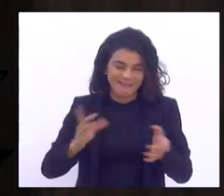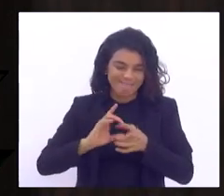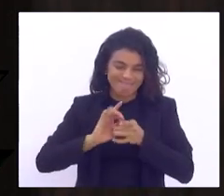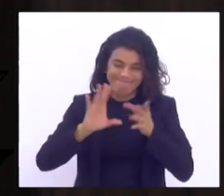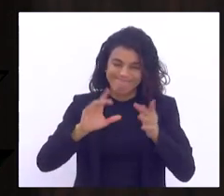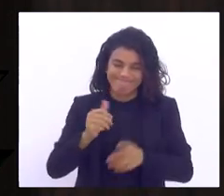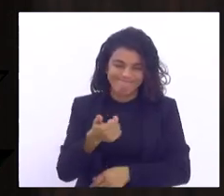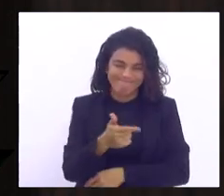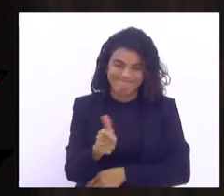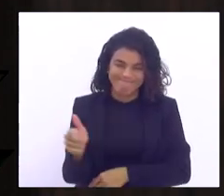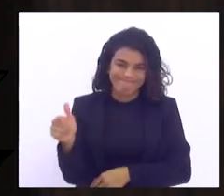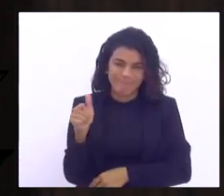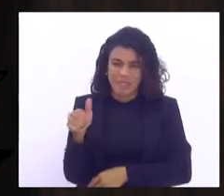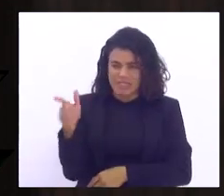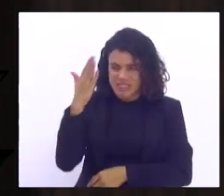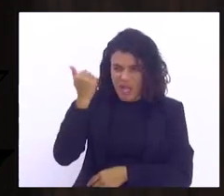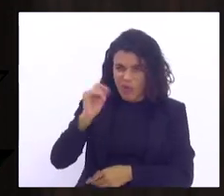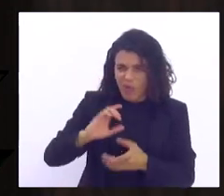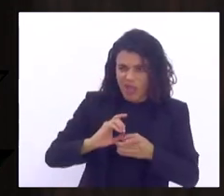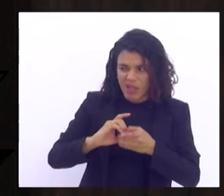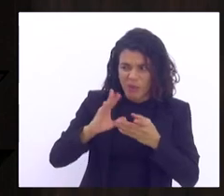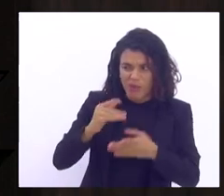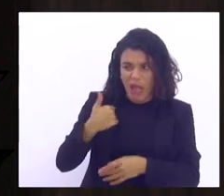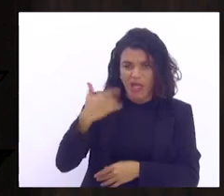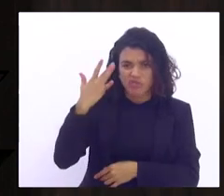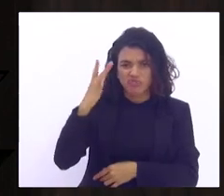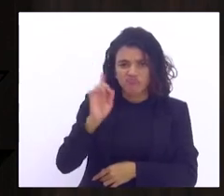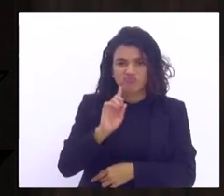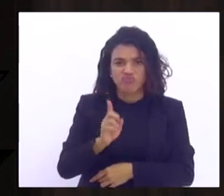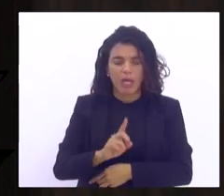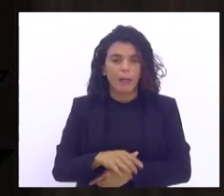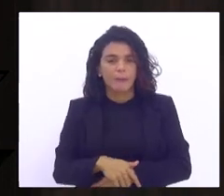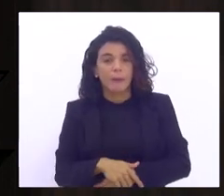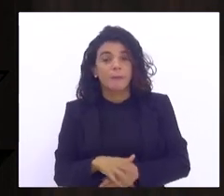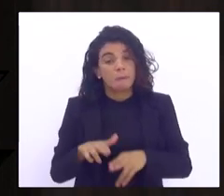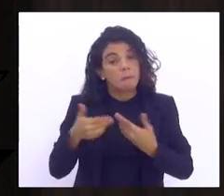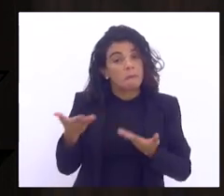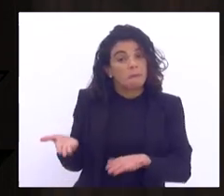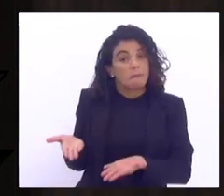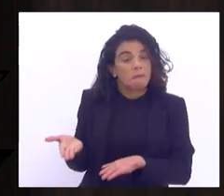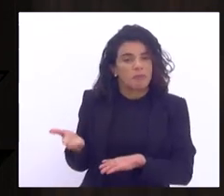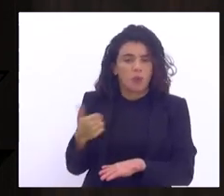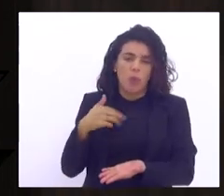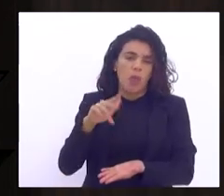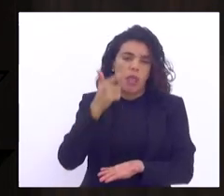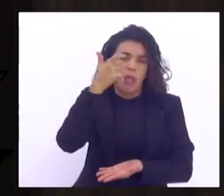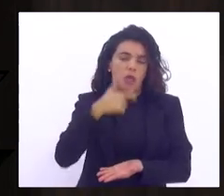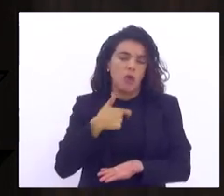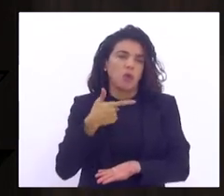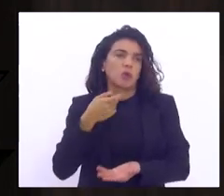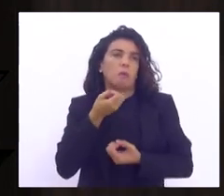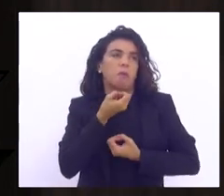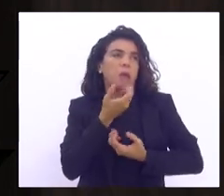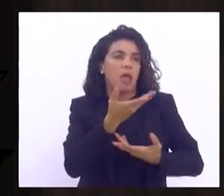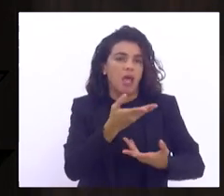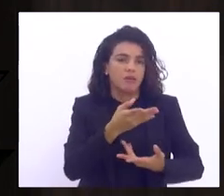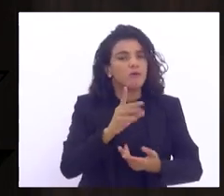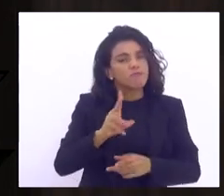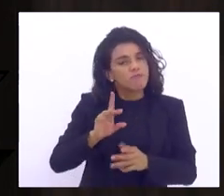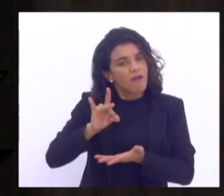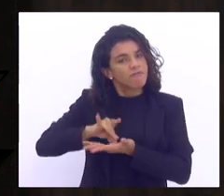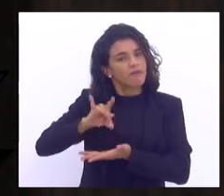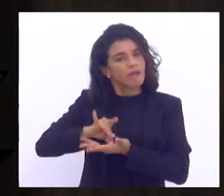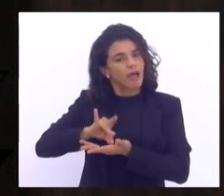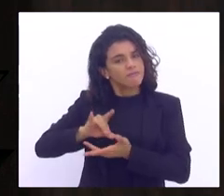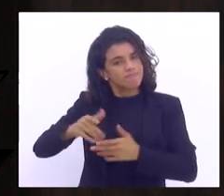podem, sequer eles sabem o que é democracia, pelo visto, né? Por conta disso, não sou eu que estou dizendo. A verdade, ela se